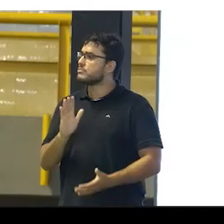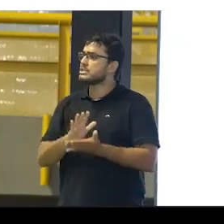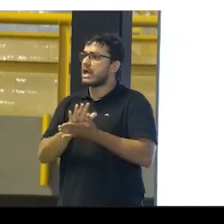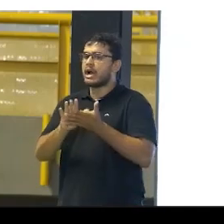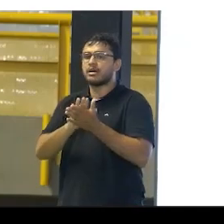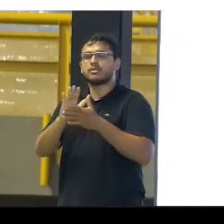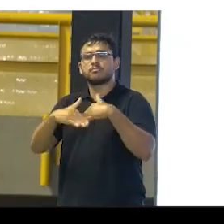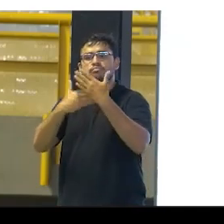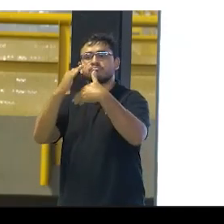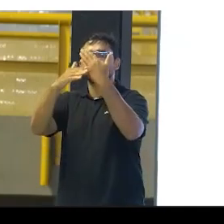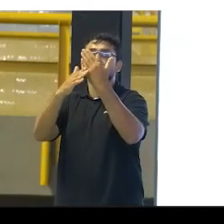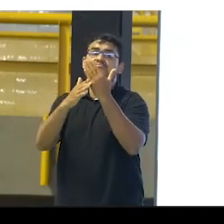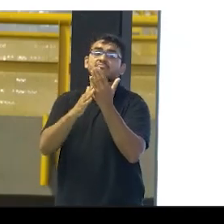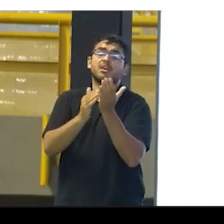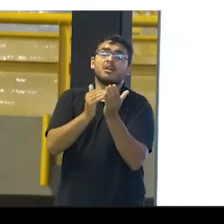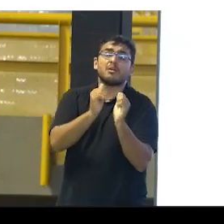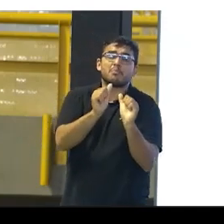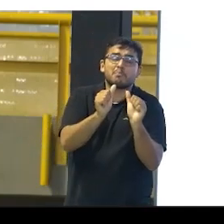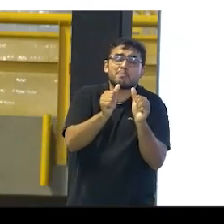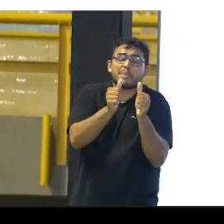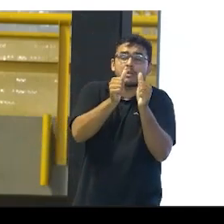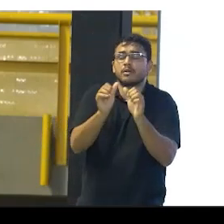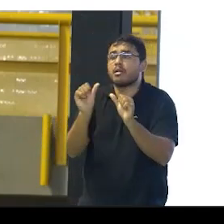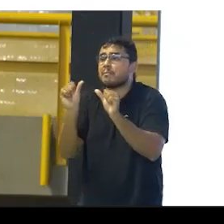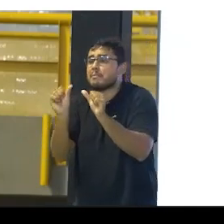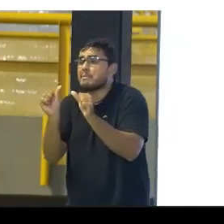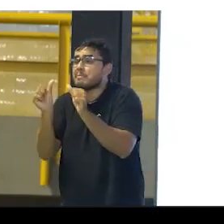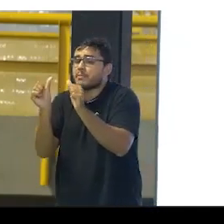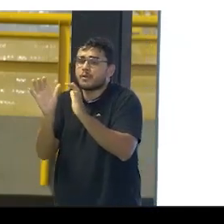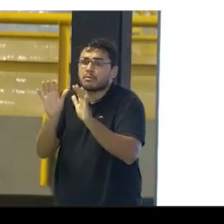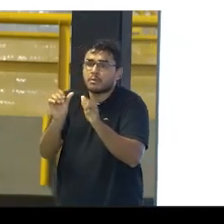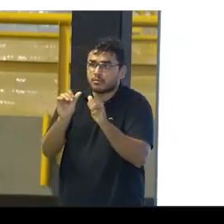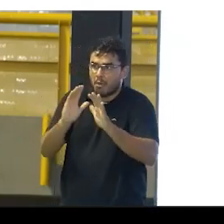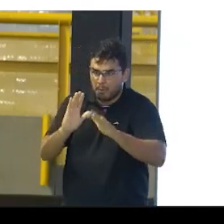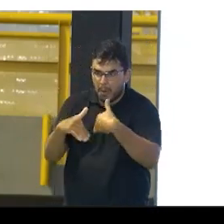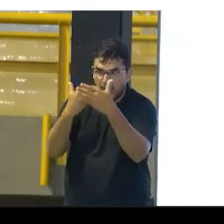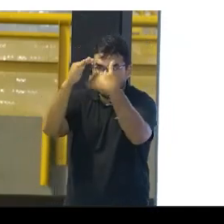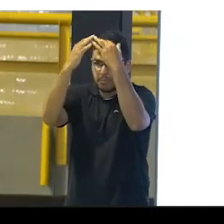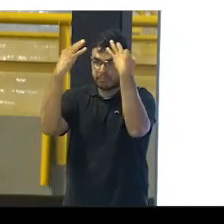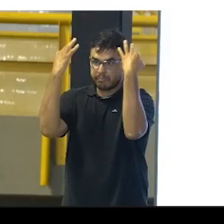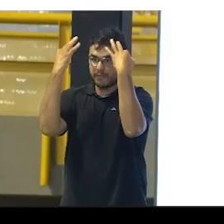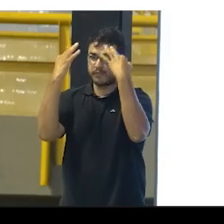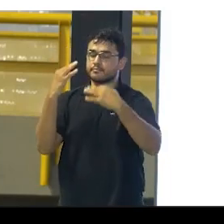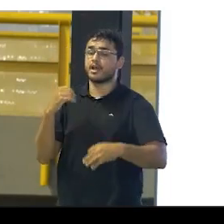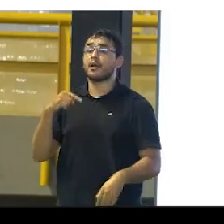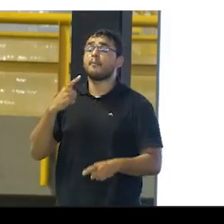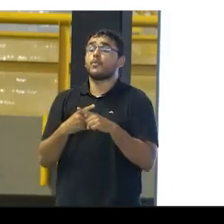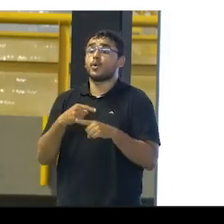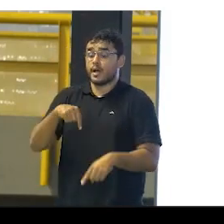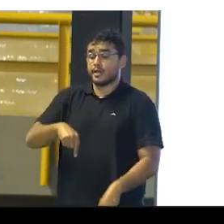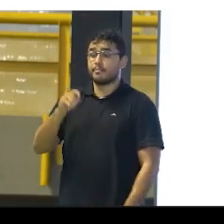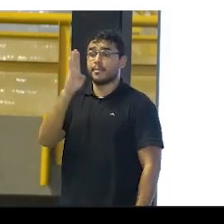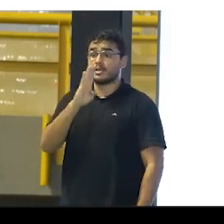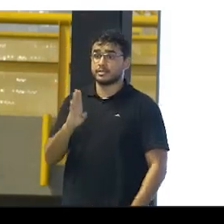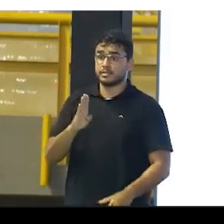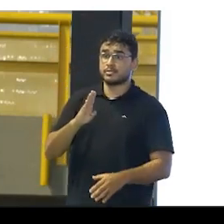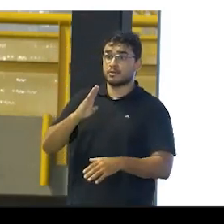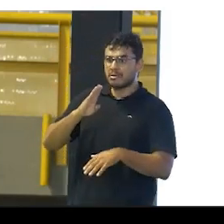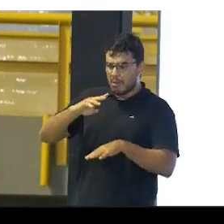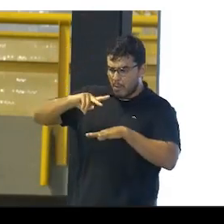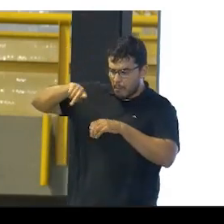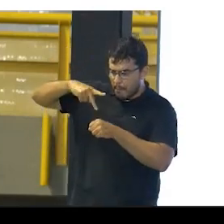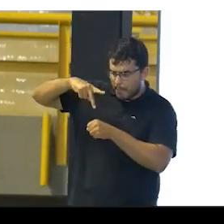subdesenvolvido, melhor aqui, melhor ali, mas subdesenvolvido. Por quê? Porque petróleo não garante. Olha a Venezuela,